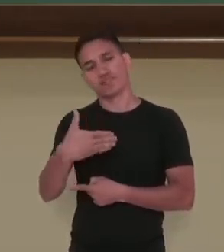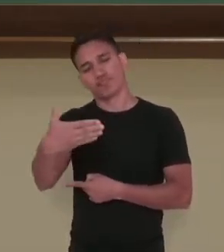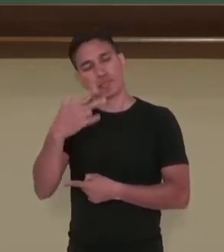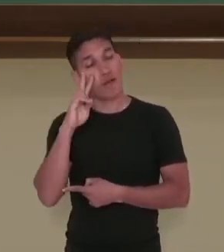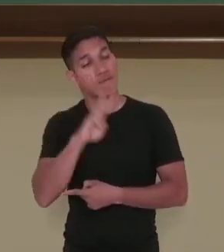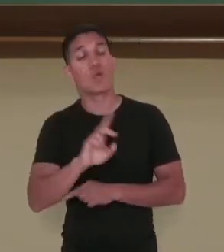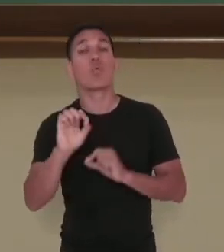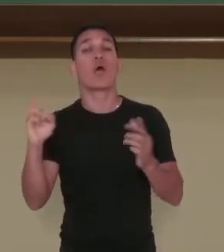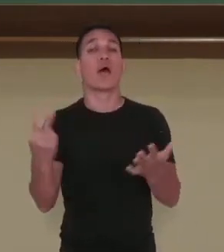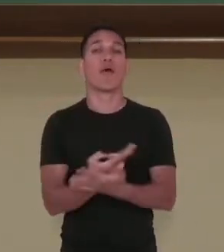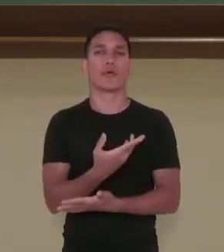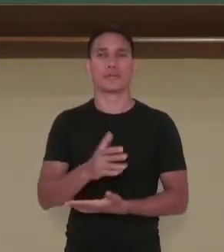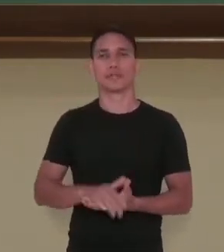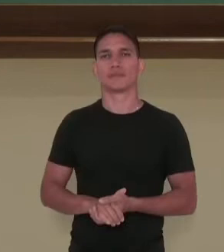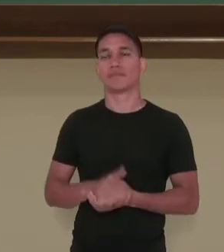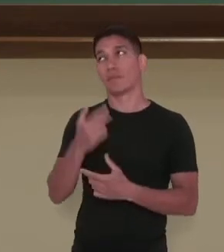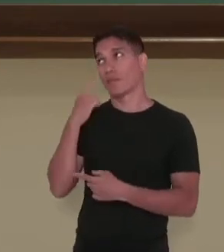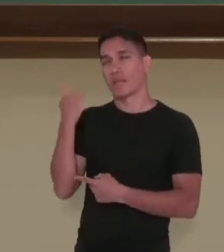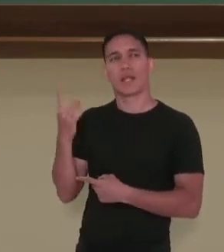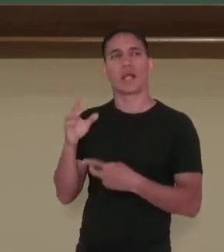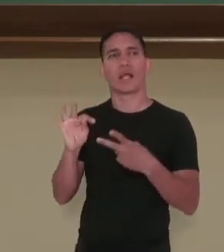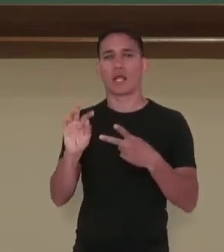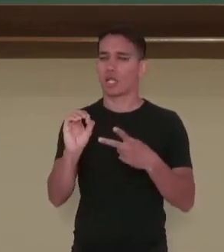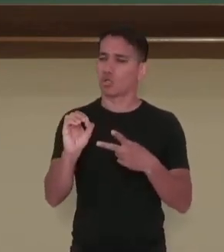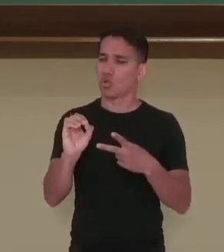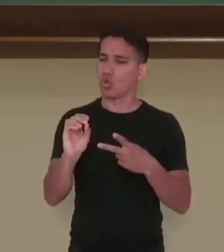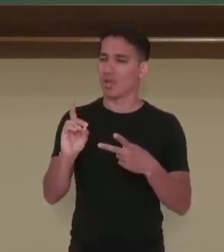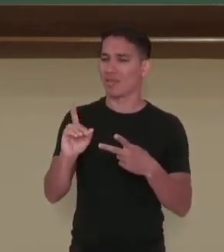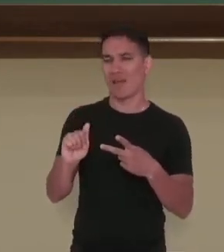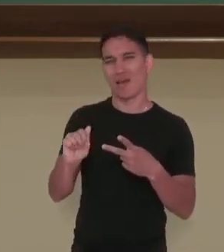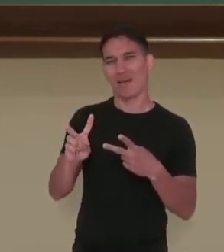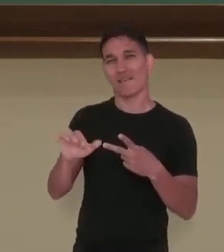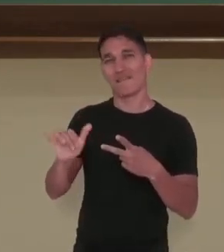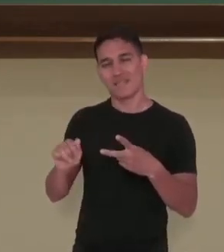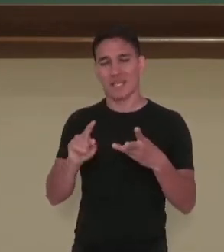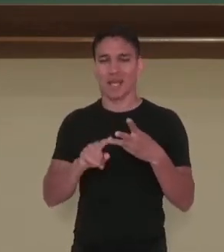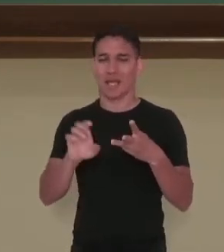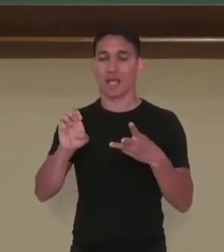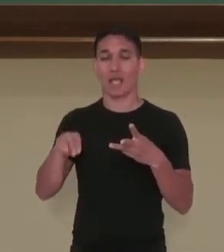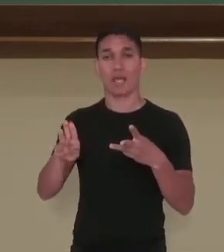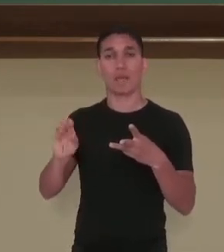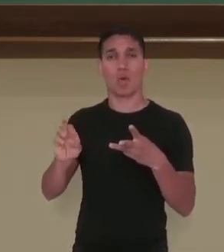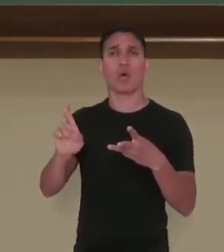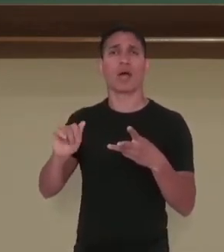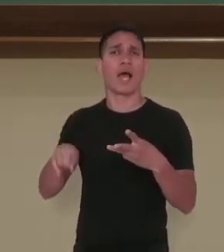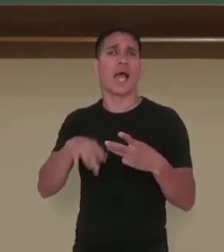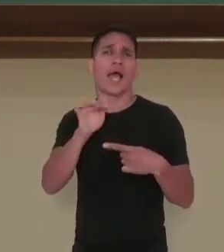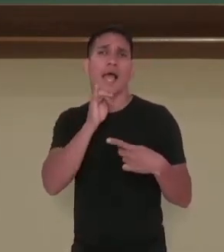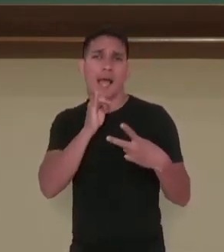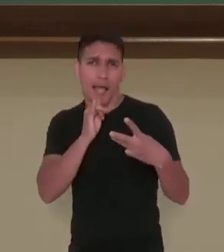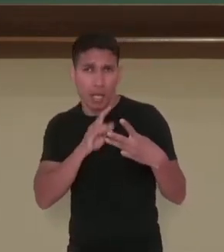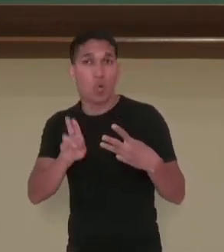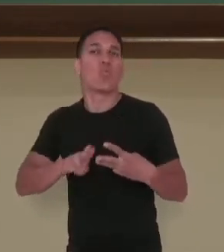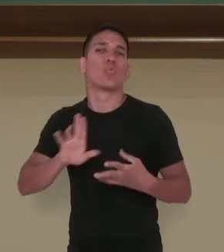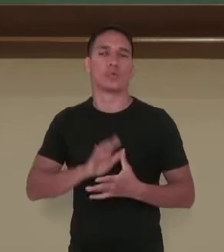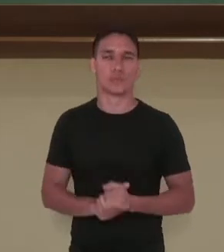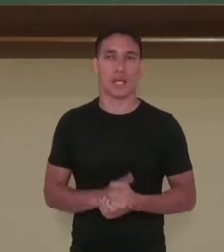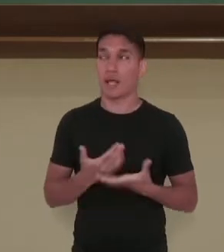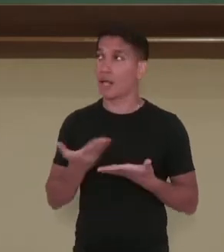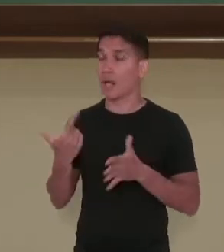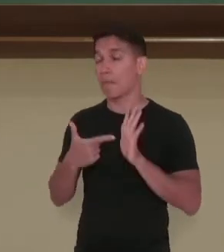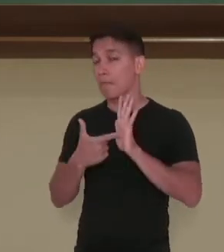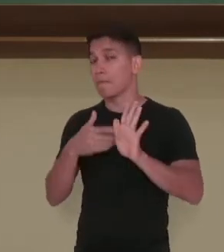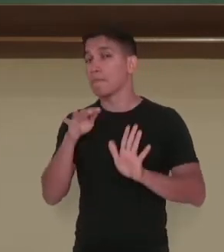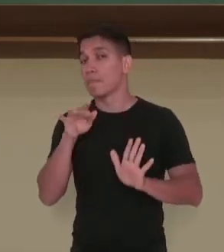ela. Então, no entanto, todavia, embora, são exemplos de conjunções utilizadas. A questão